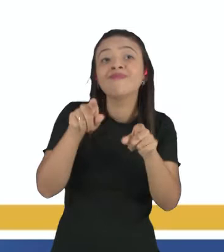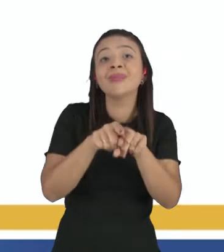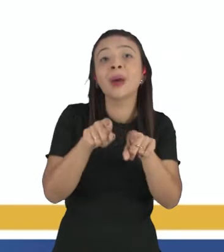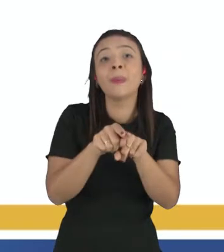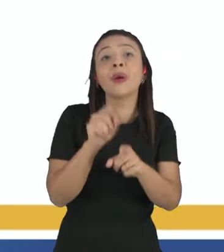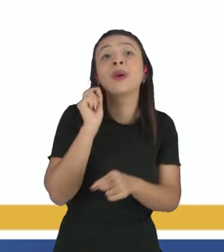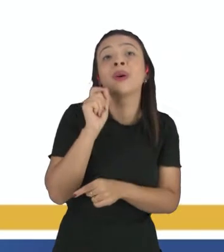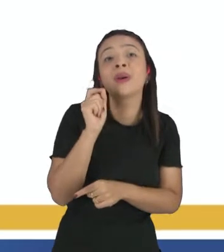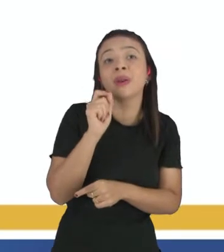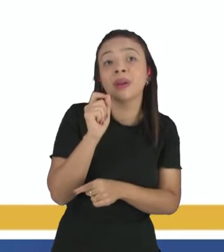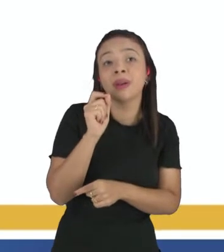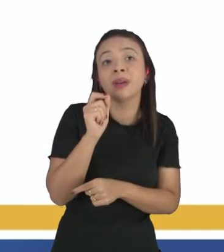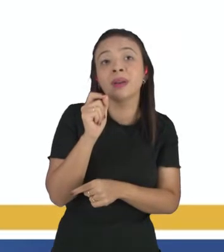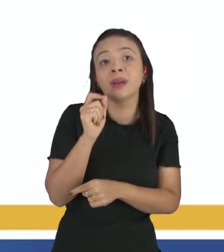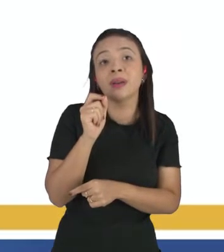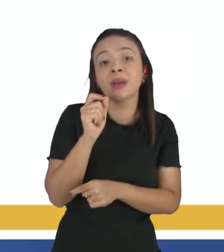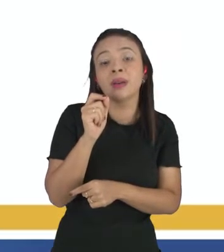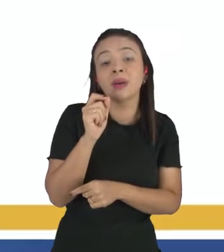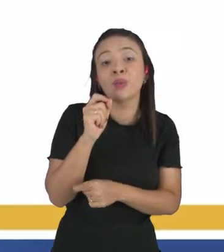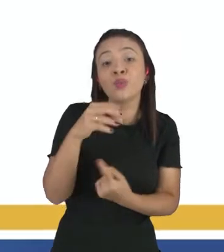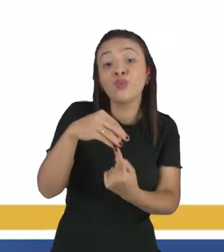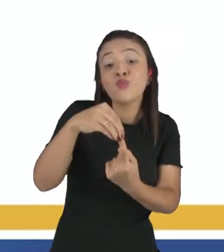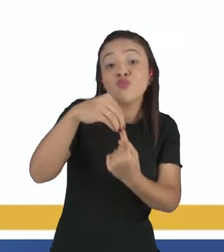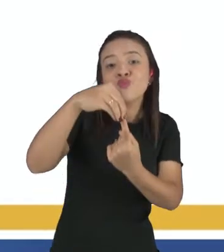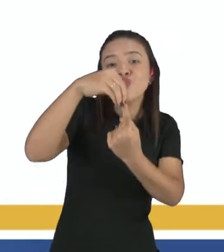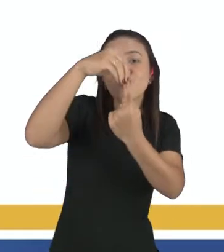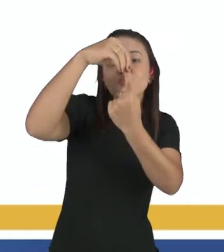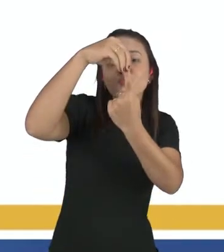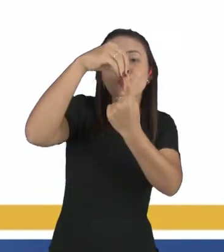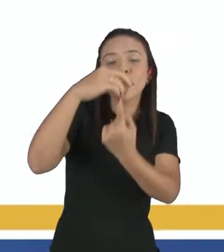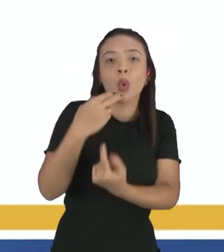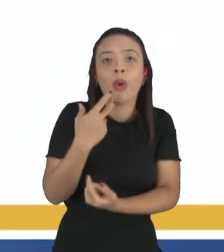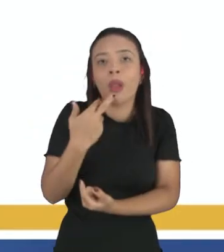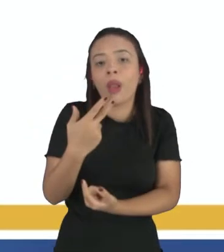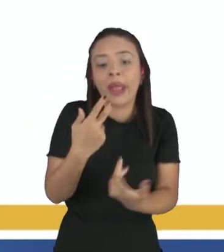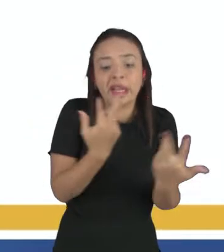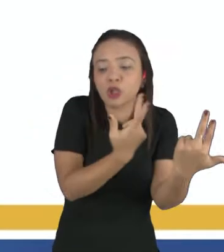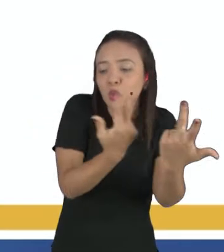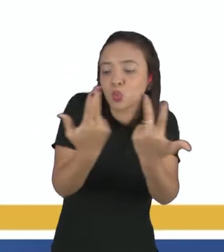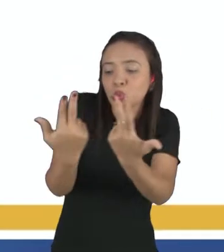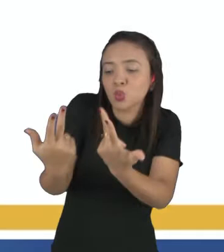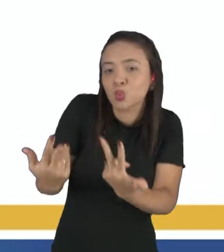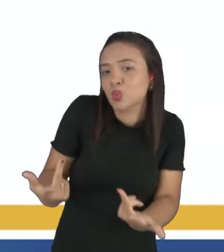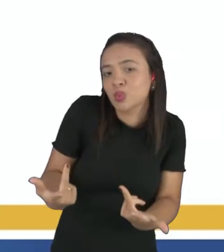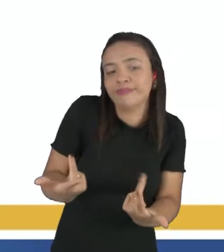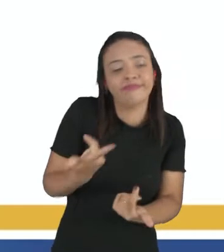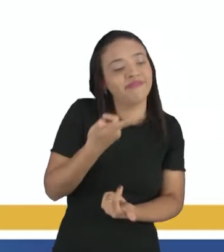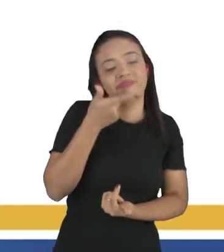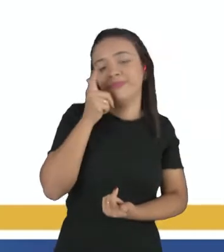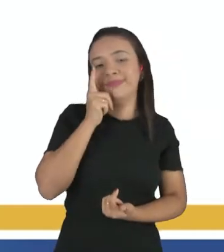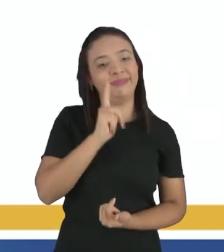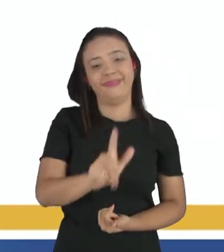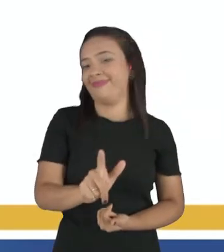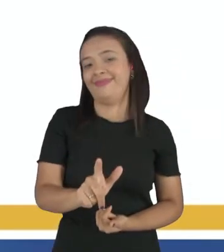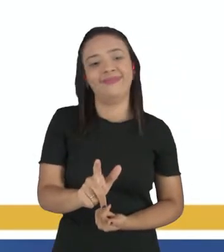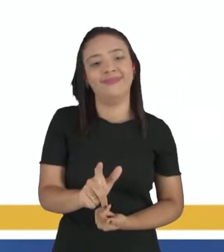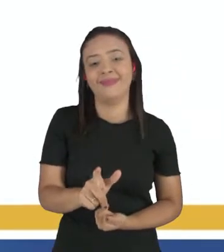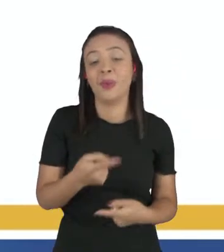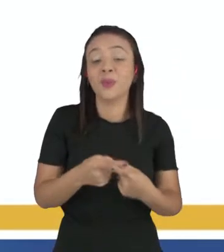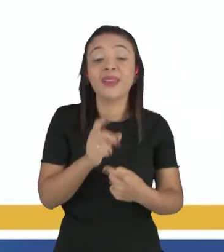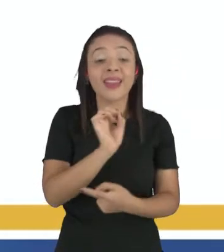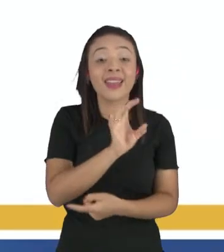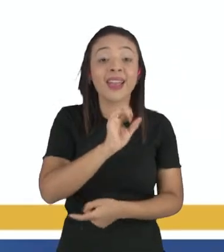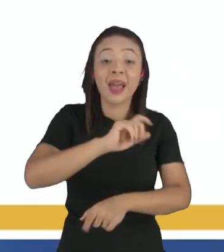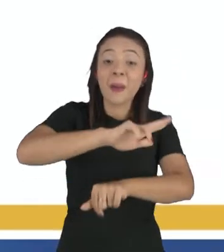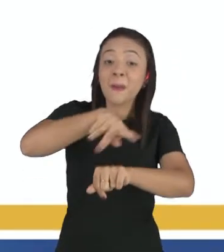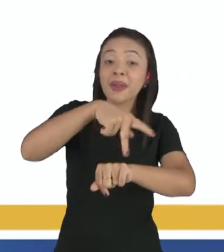infelizmente, sem sucesso, uma única língua, uma coisa uniforme, mas não adianta. Cada país